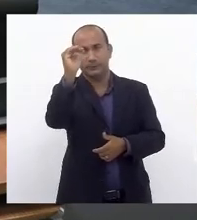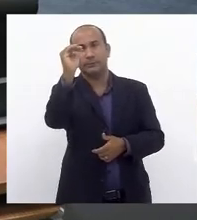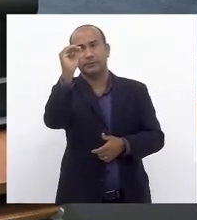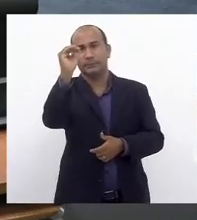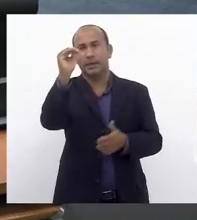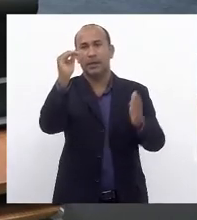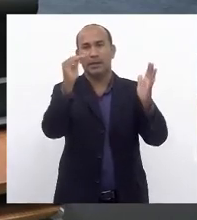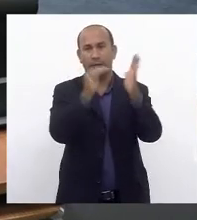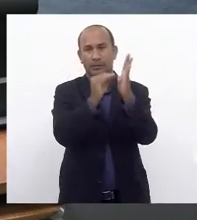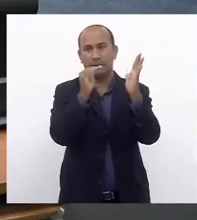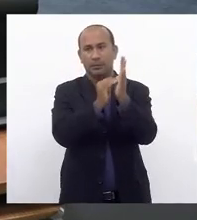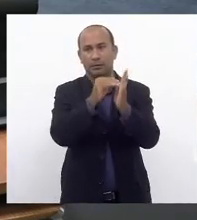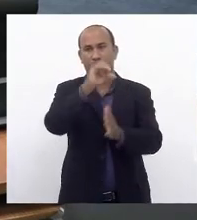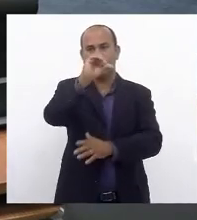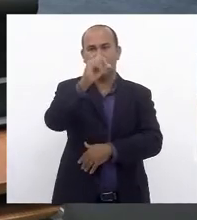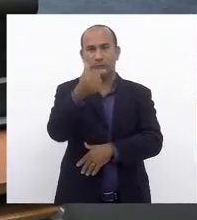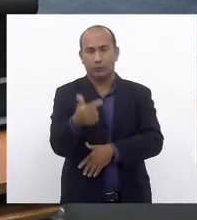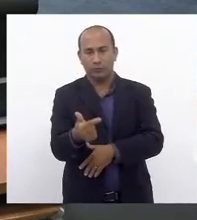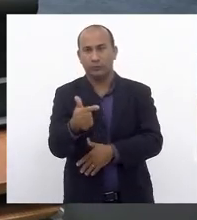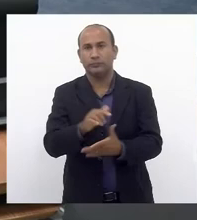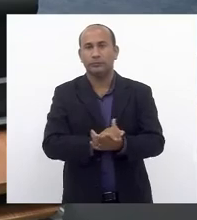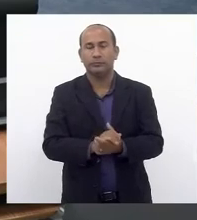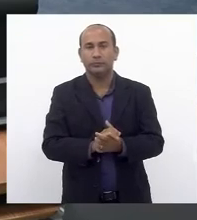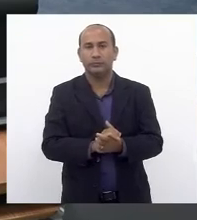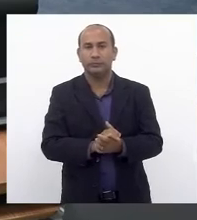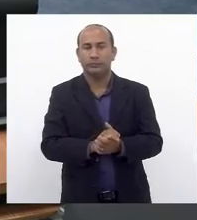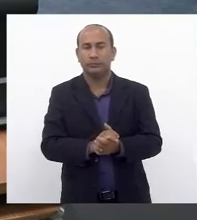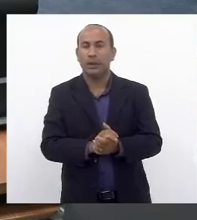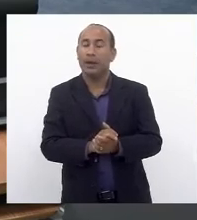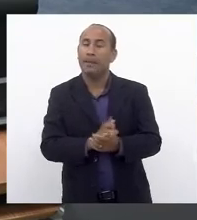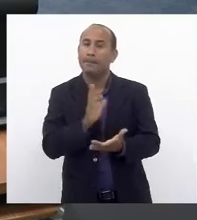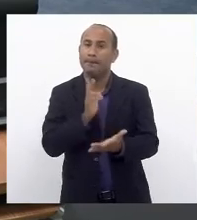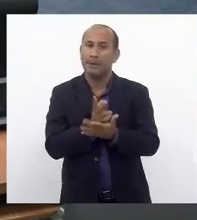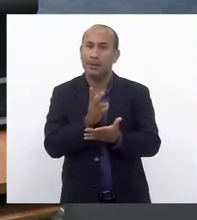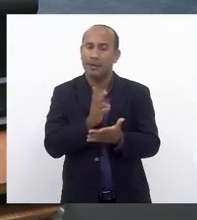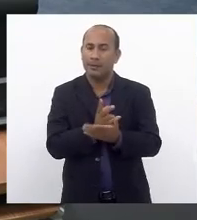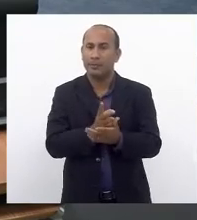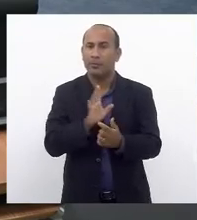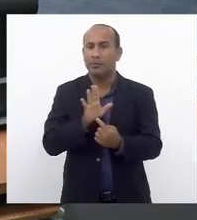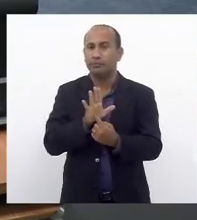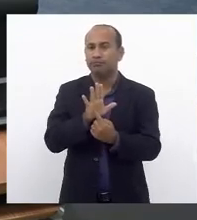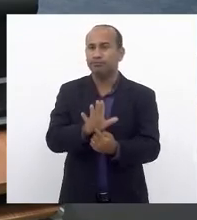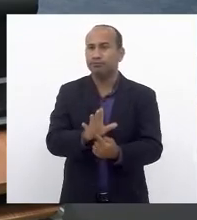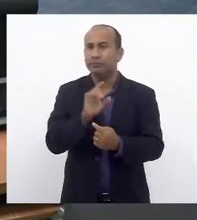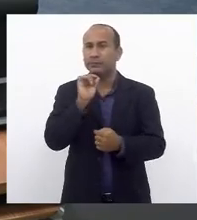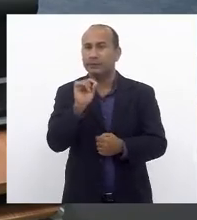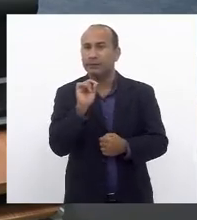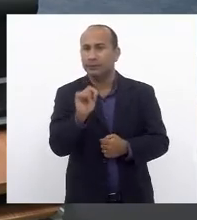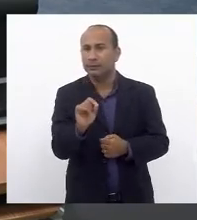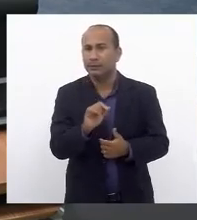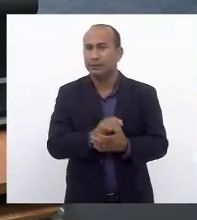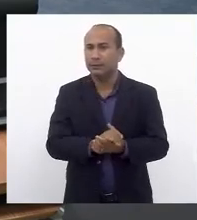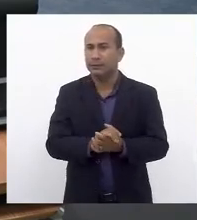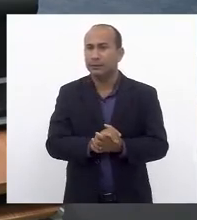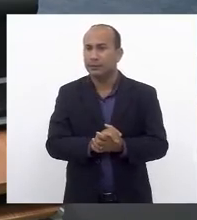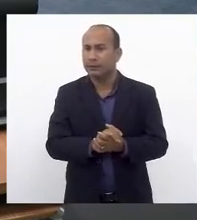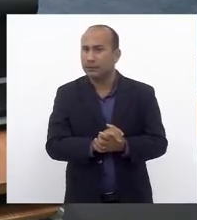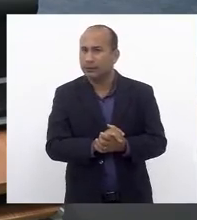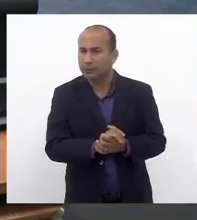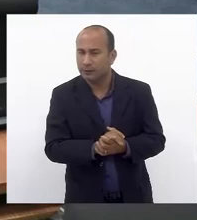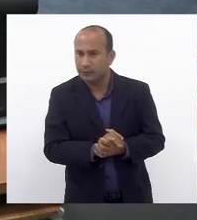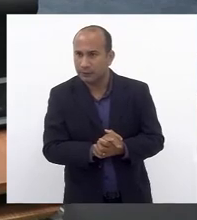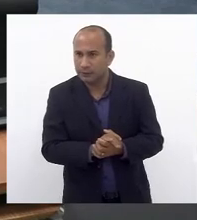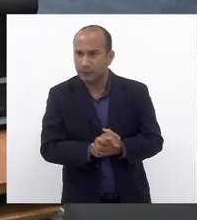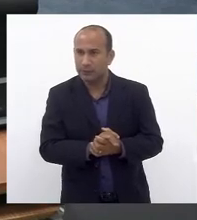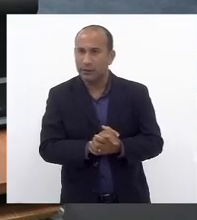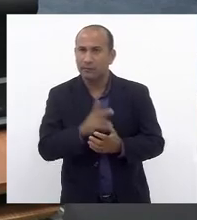em 92. Enquanto isso, o mesmo estudo indica que a taxa de participação